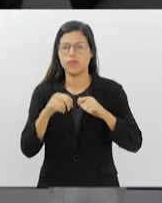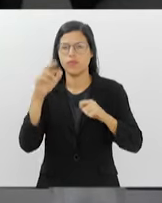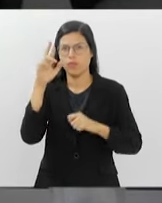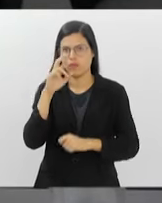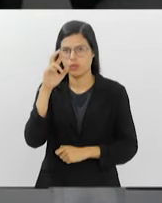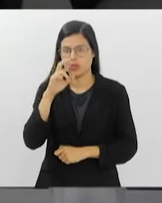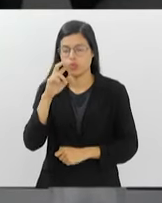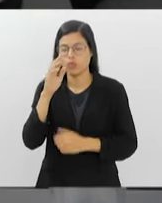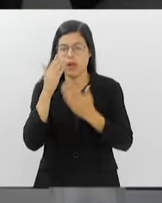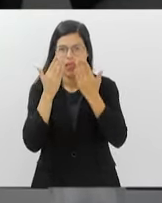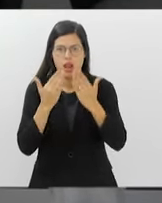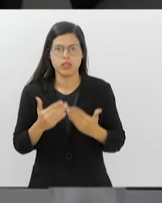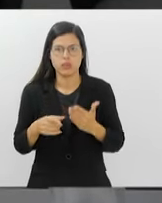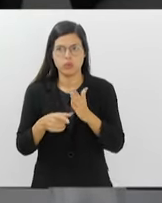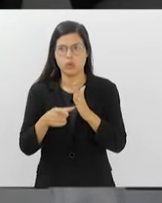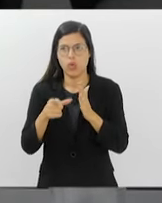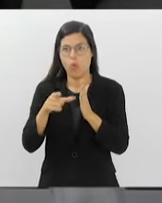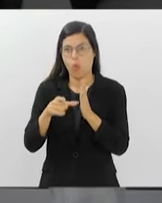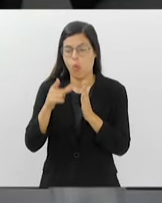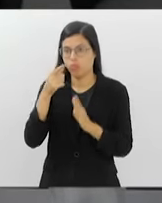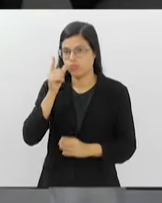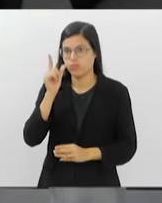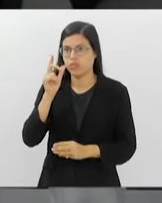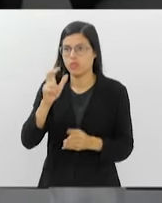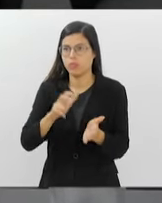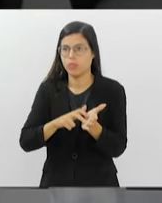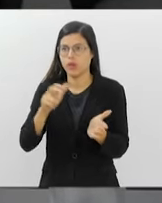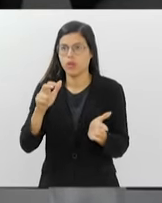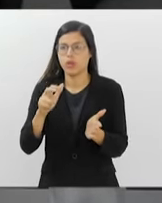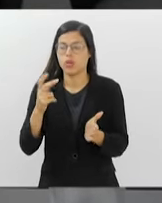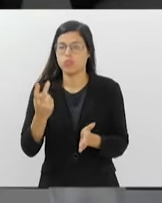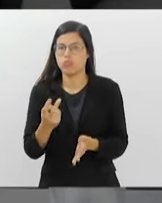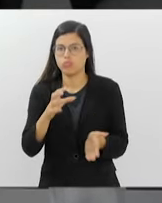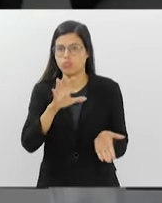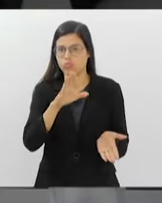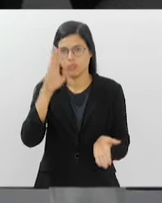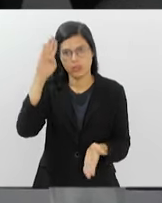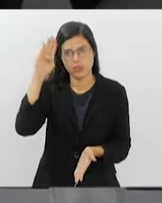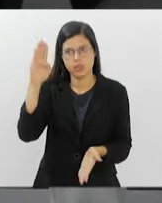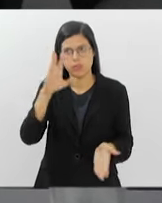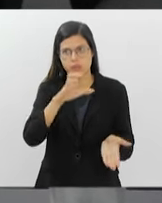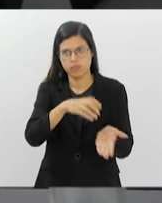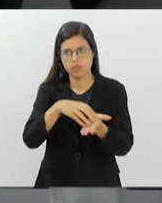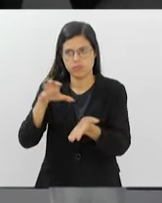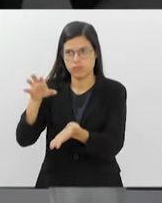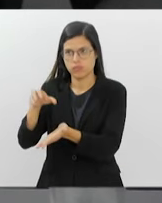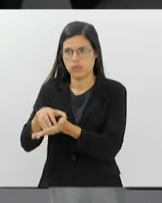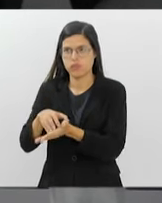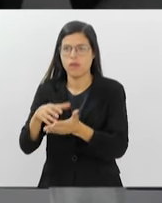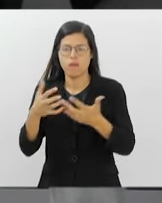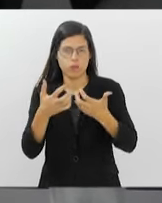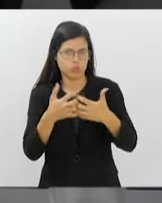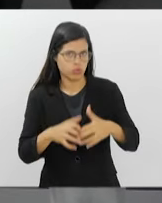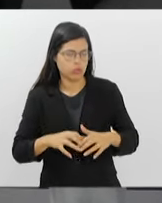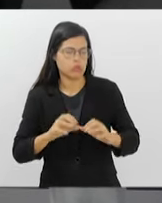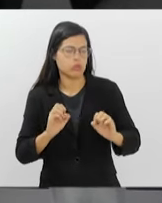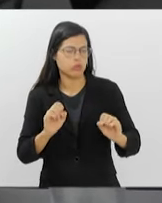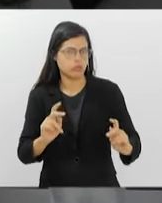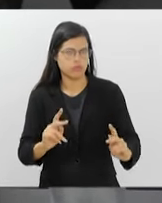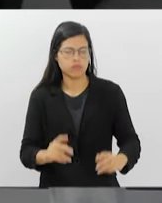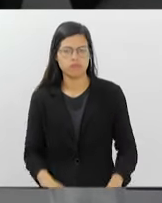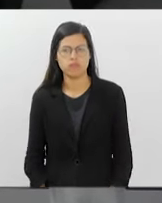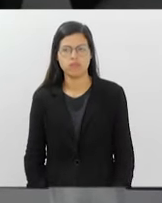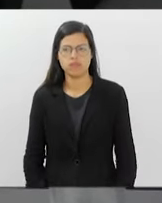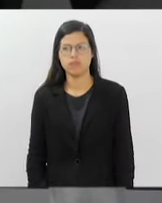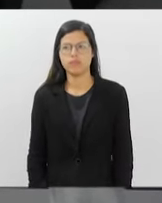as bombas as casas de máquinas das duas principais centros estão funcionando estavam funcionando nós temos o